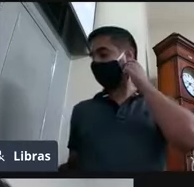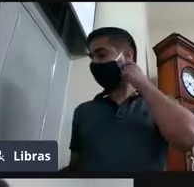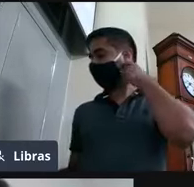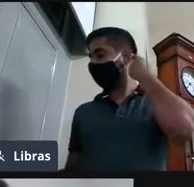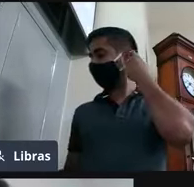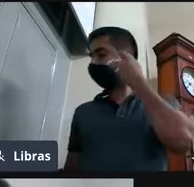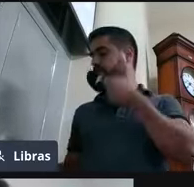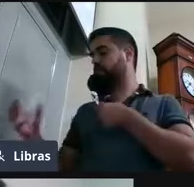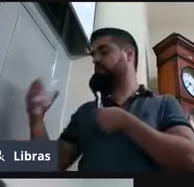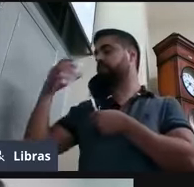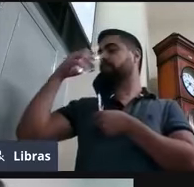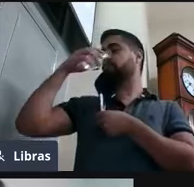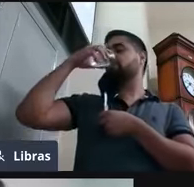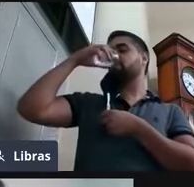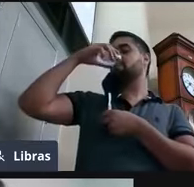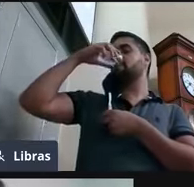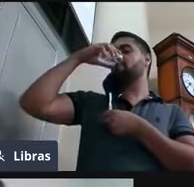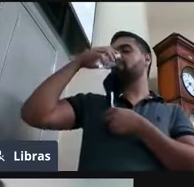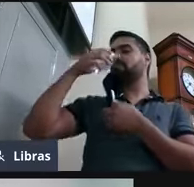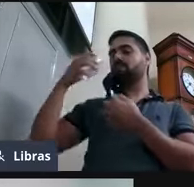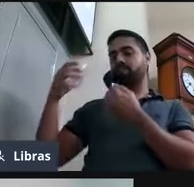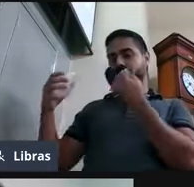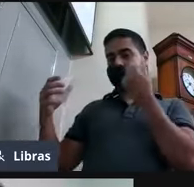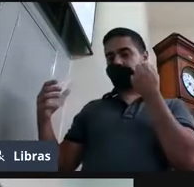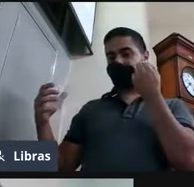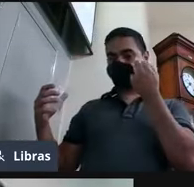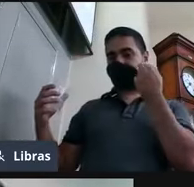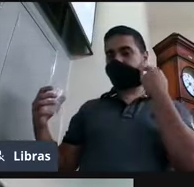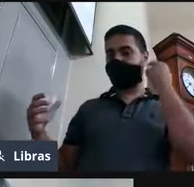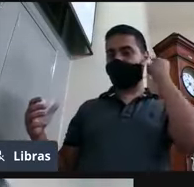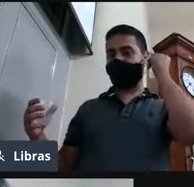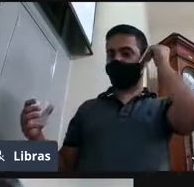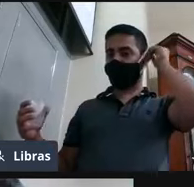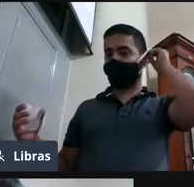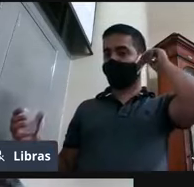A irregularidade é 1.631.000 que não tem explicação.